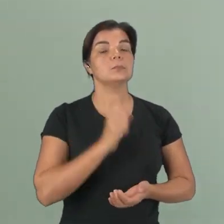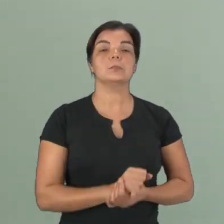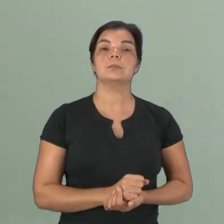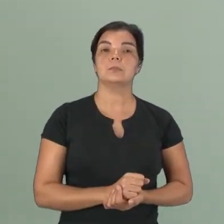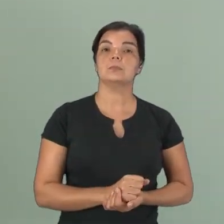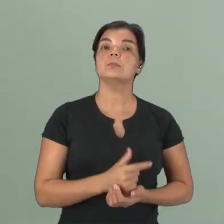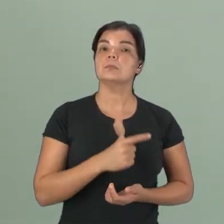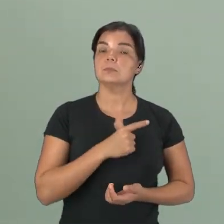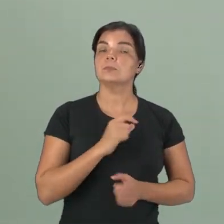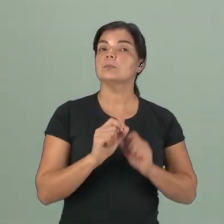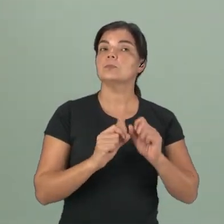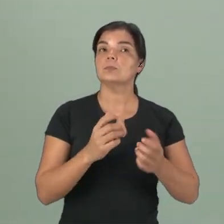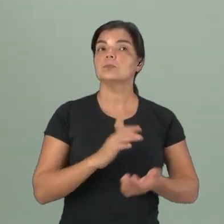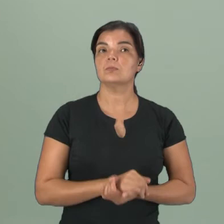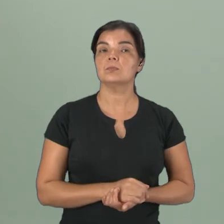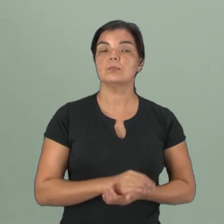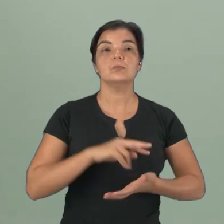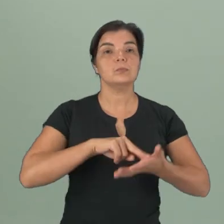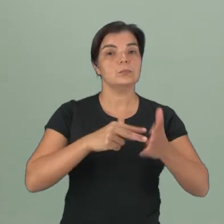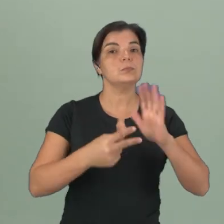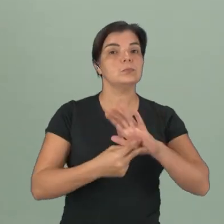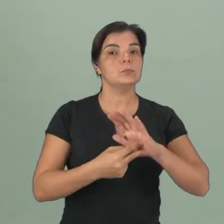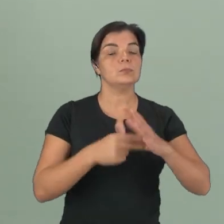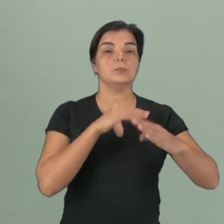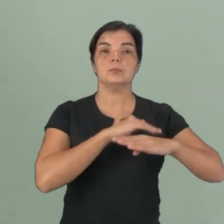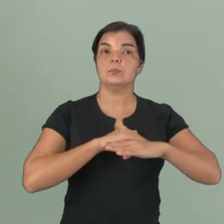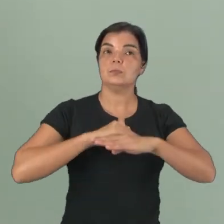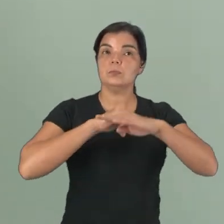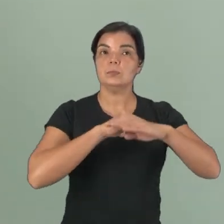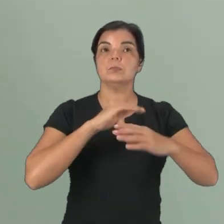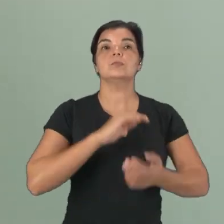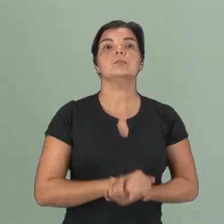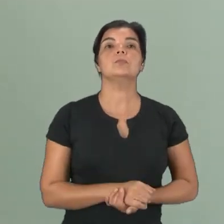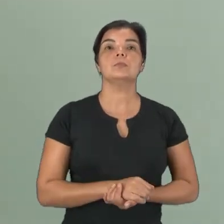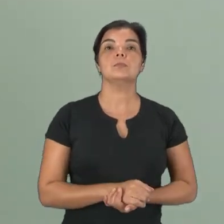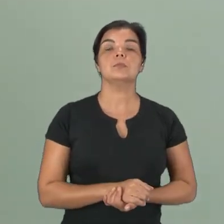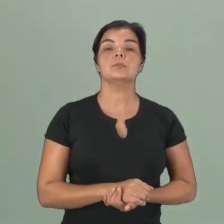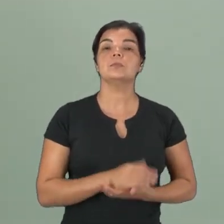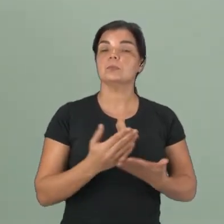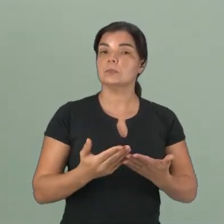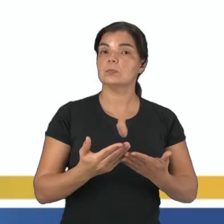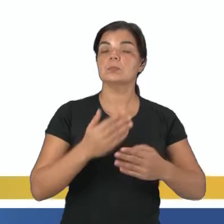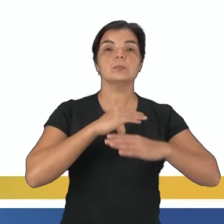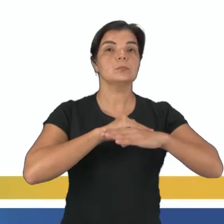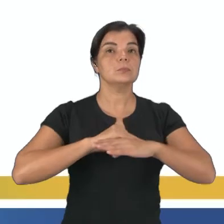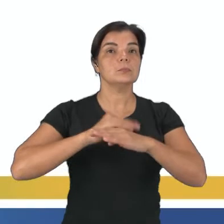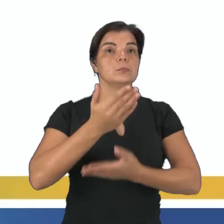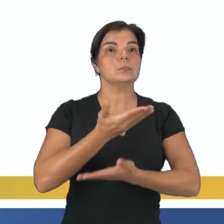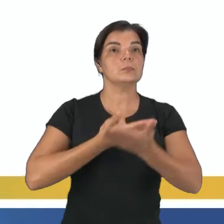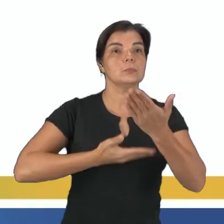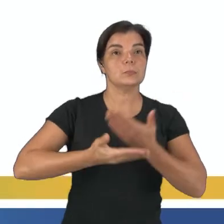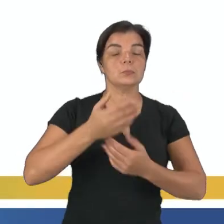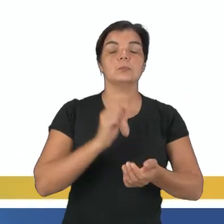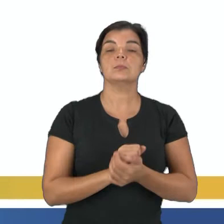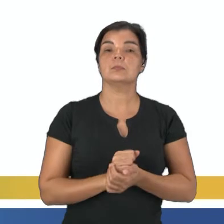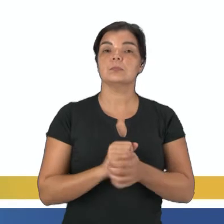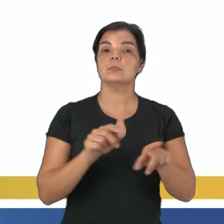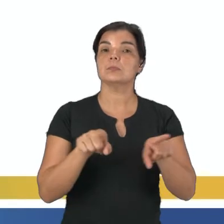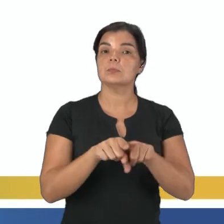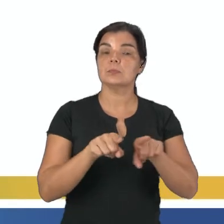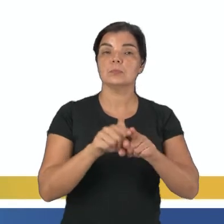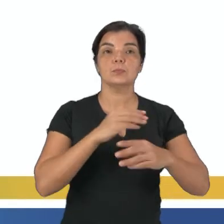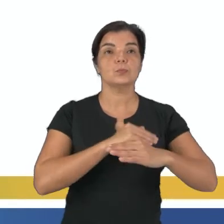ali que a gente ainda tem um significado de igualdade nesse processo. A palavra igualdade, ali no último parágrafo,